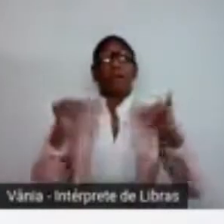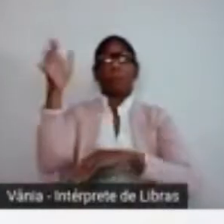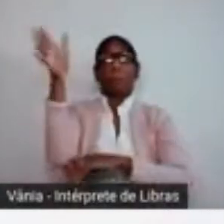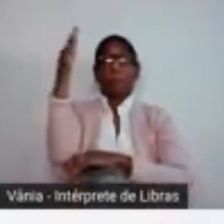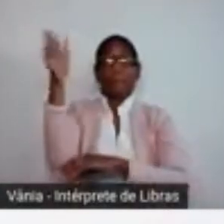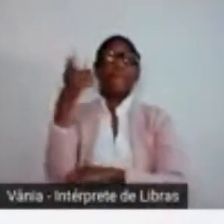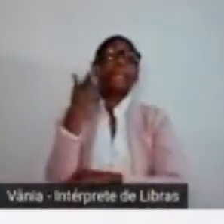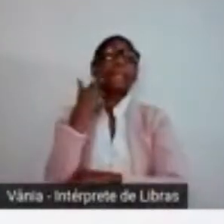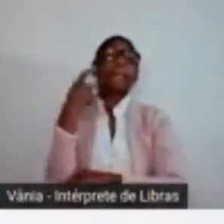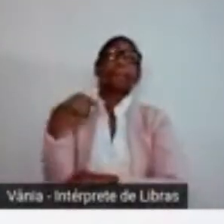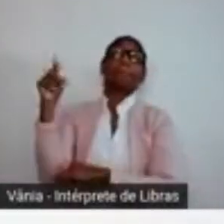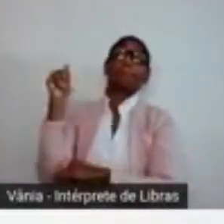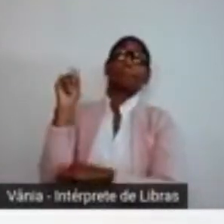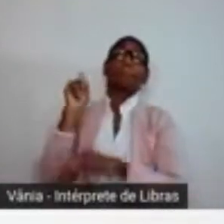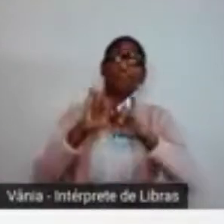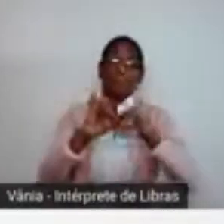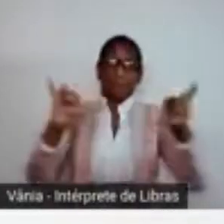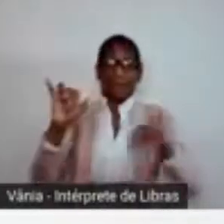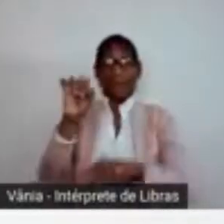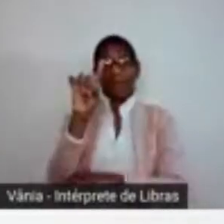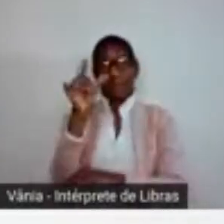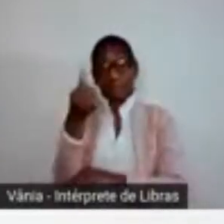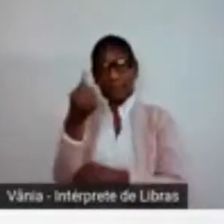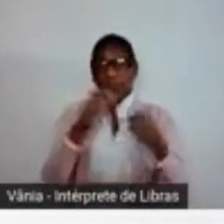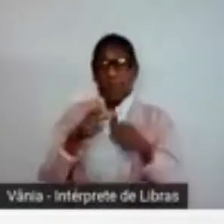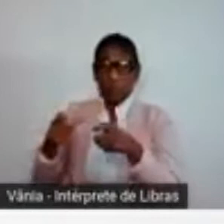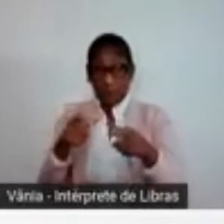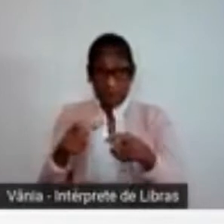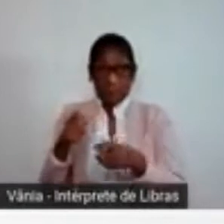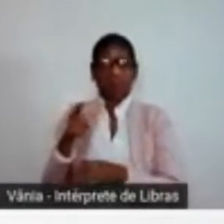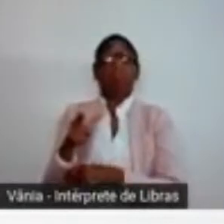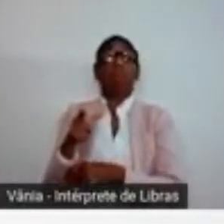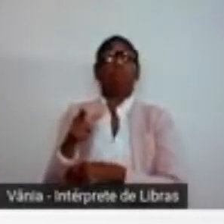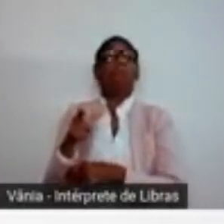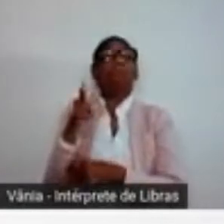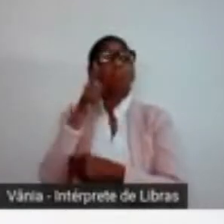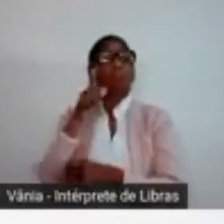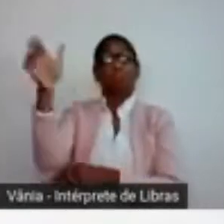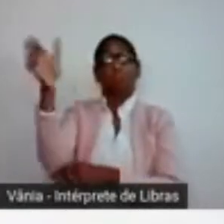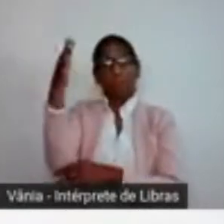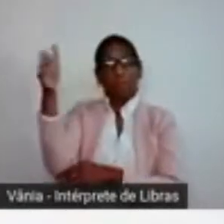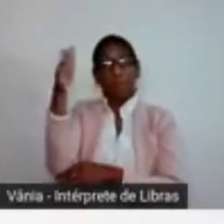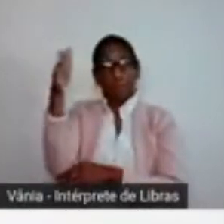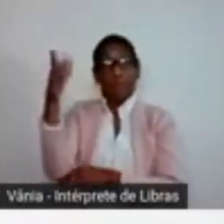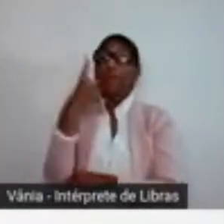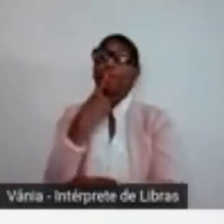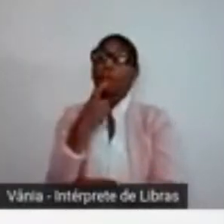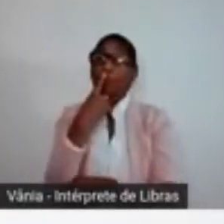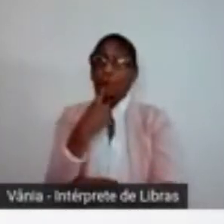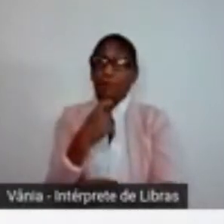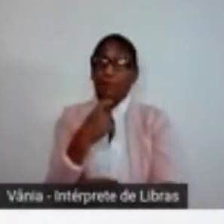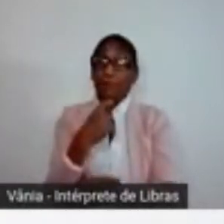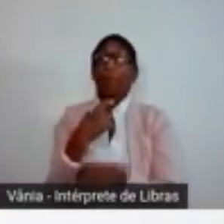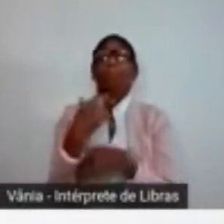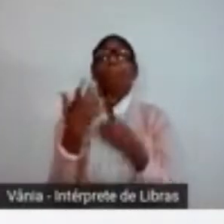na sexta-feira, 16 regiões do estado receberam bandeira preliminarmente vermelha.